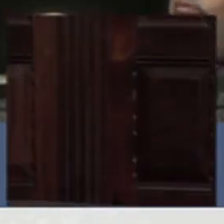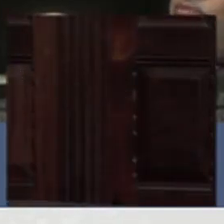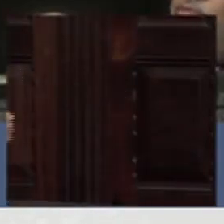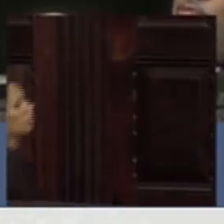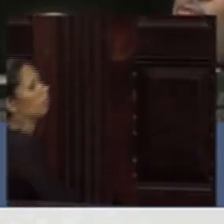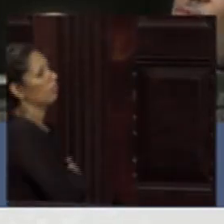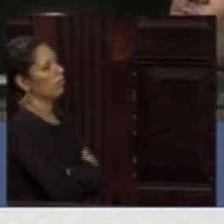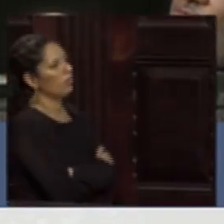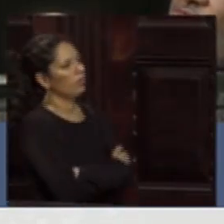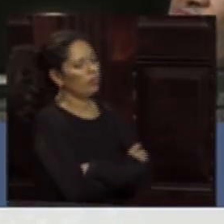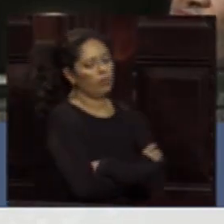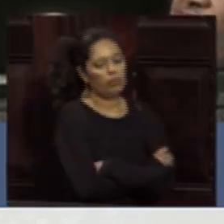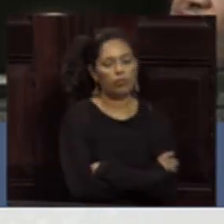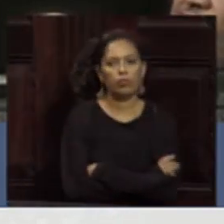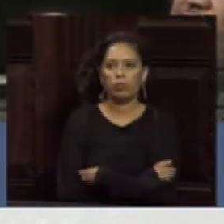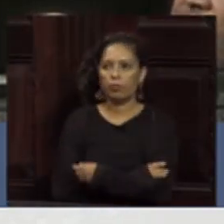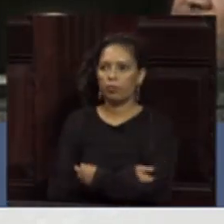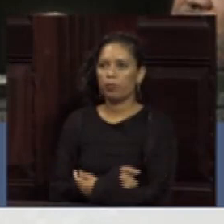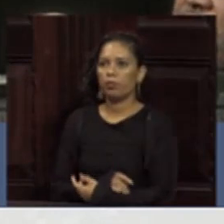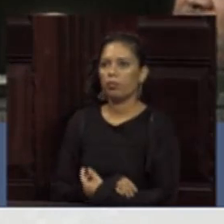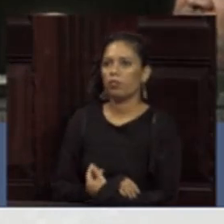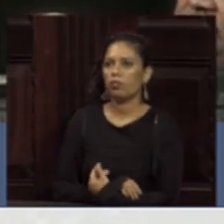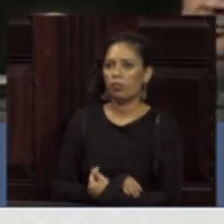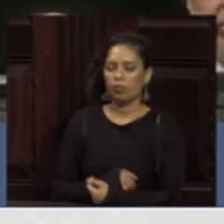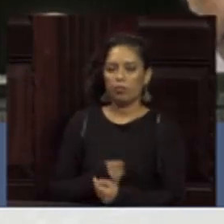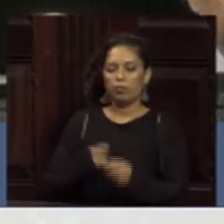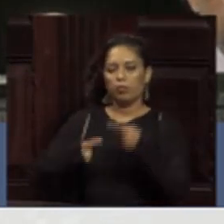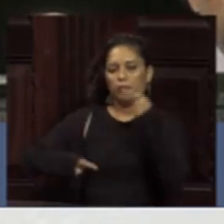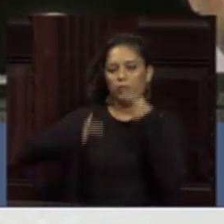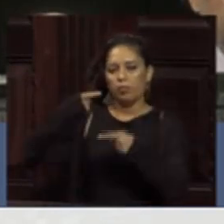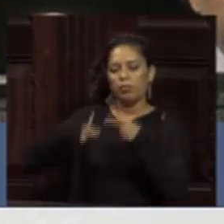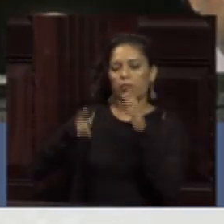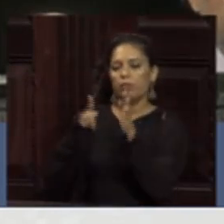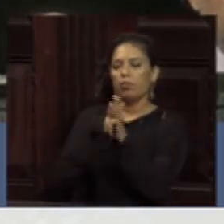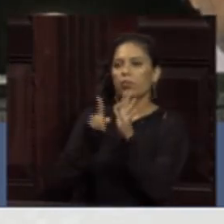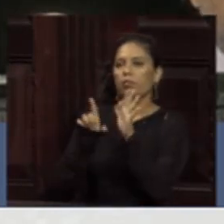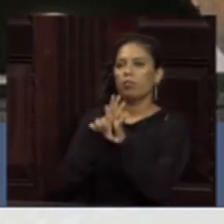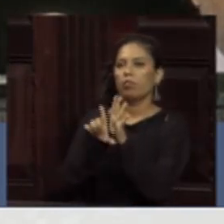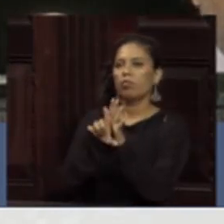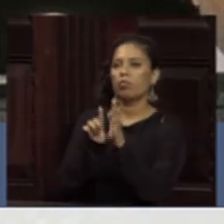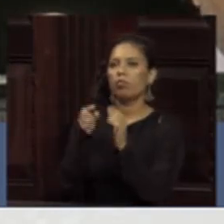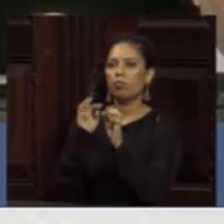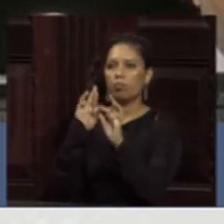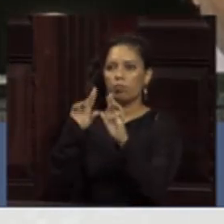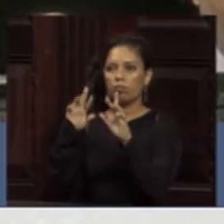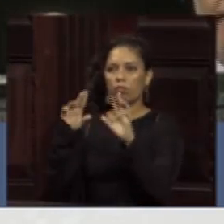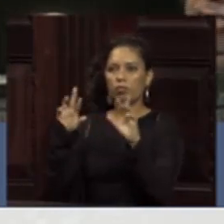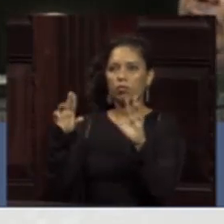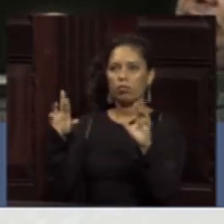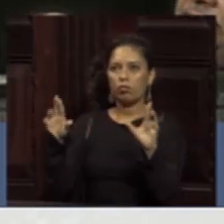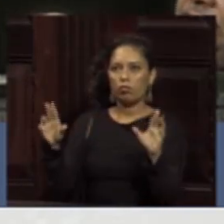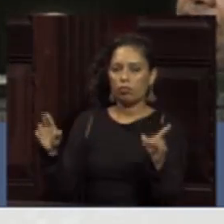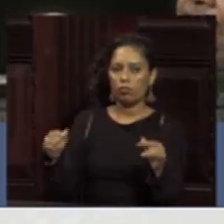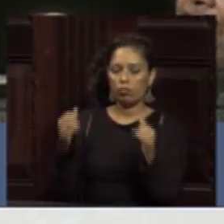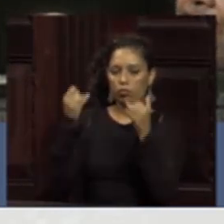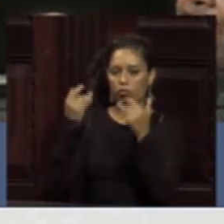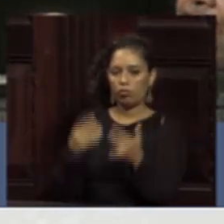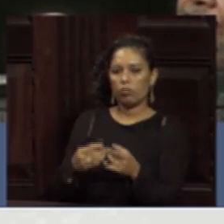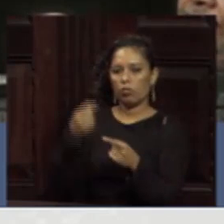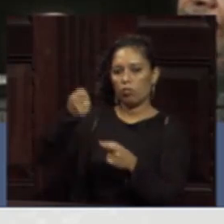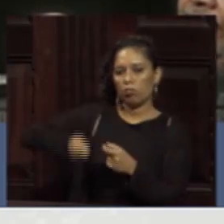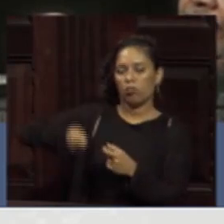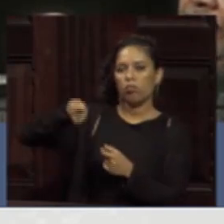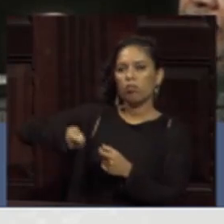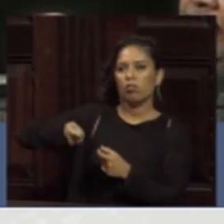Em discussão, projeto de lei 3082-2017, de autoria da deputada Fatinha, que dispõe sobre a obrigatoriedade de